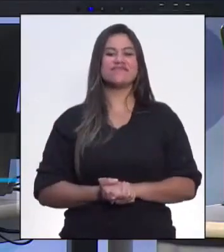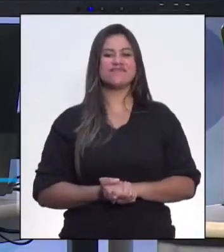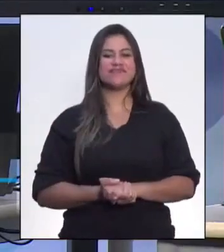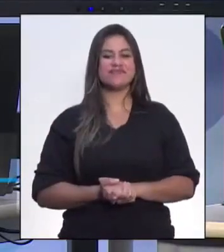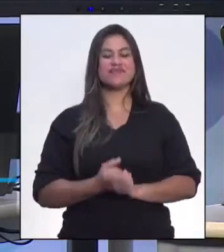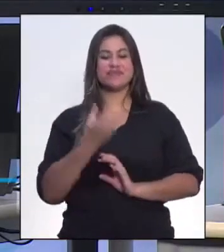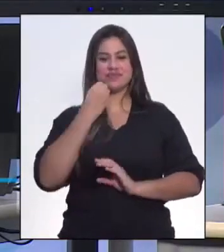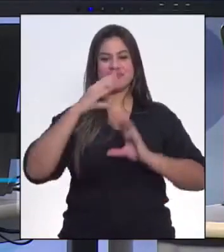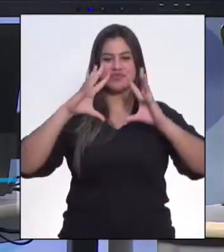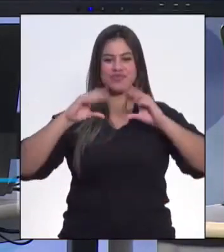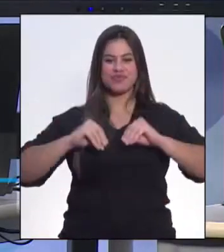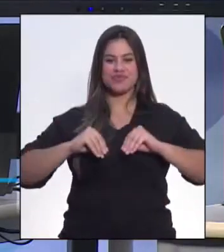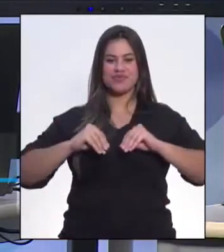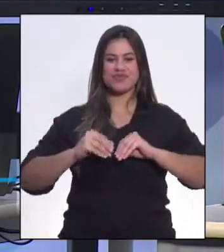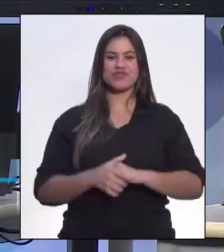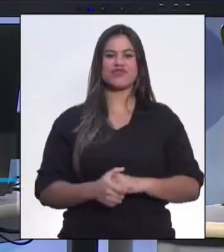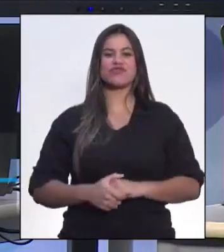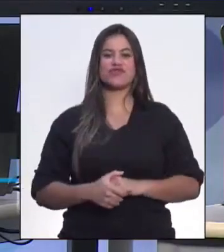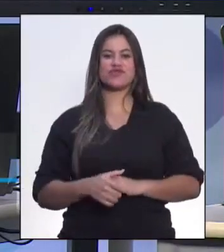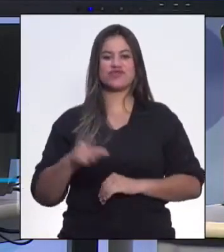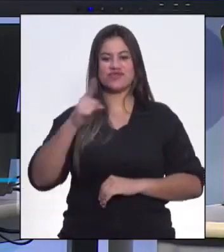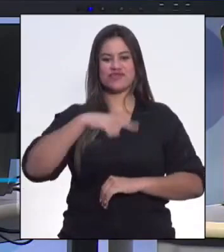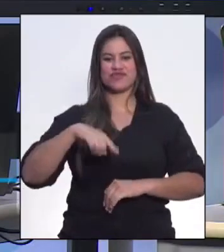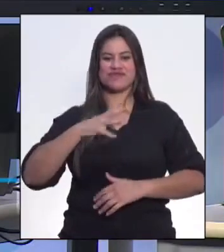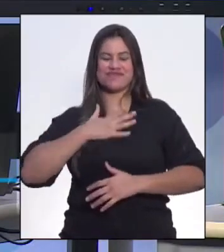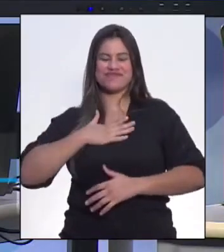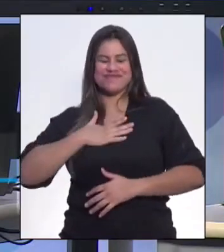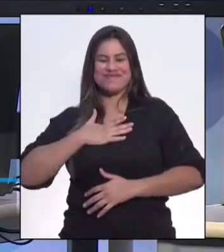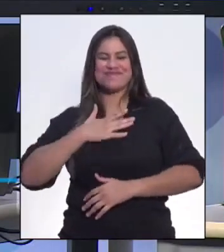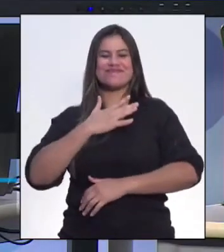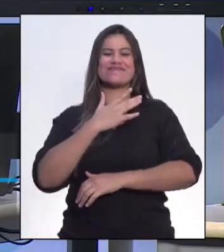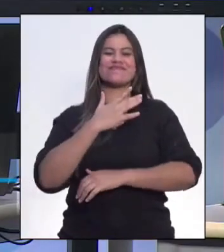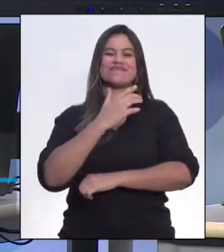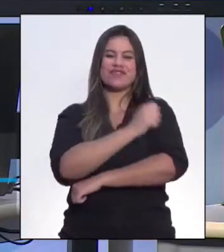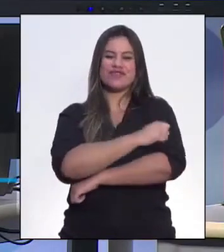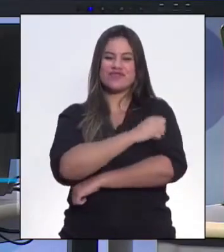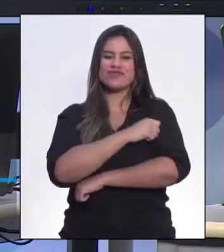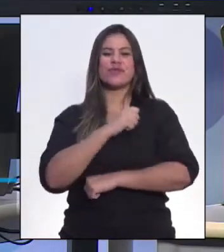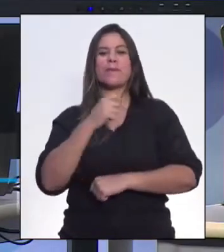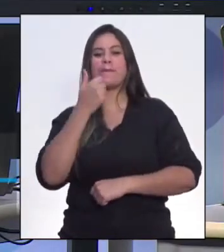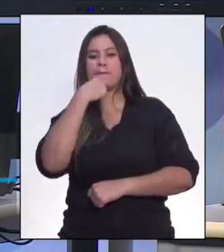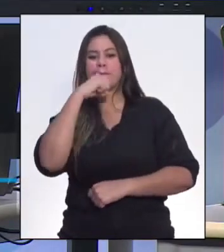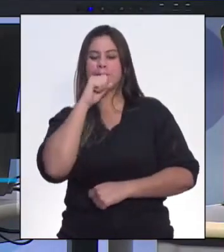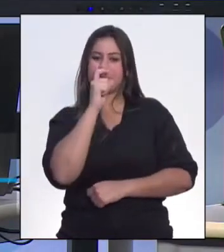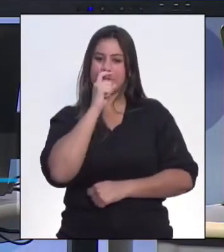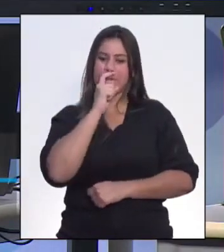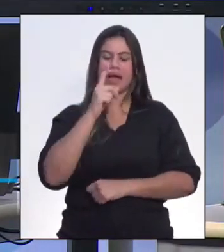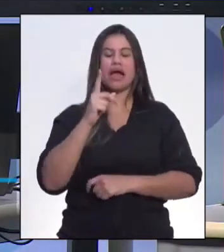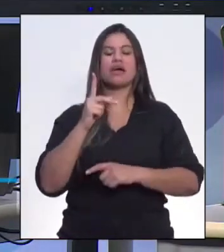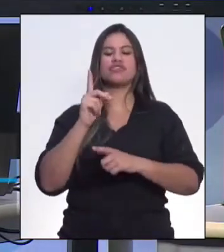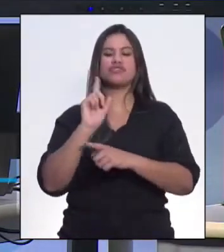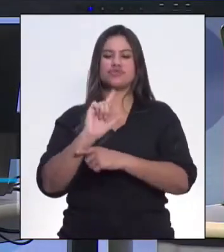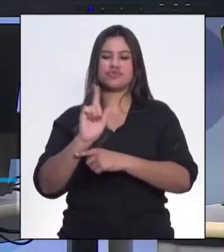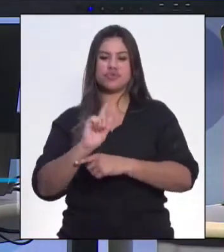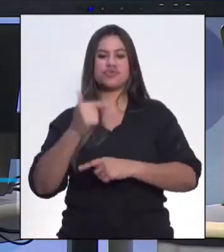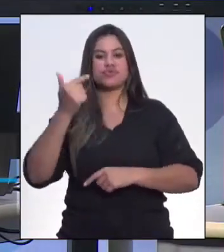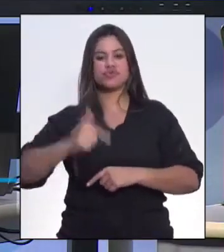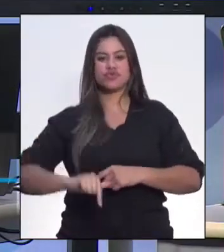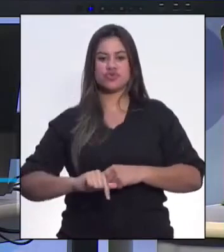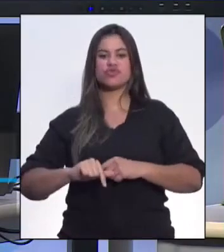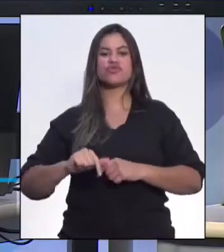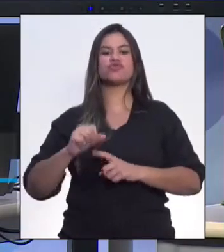Boa noite, pessoal. Meus queridos alunos, os pais, os gestores. Nós estaremos hoje em mais uma aula